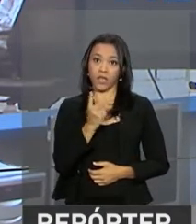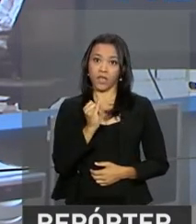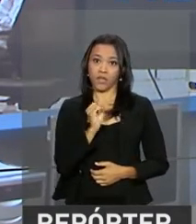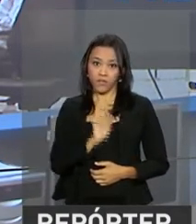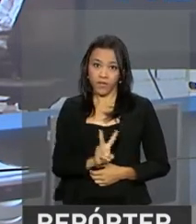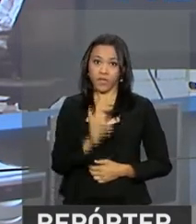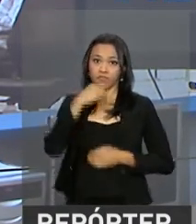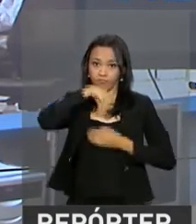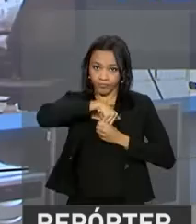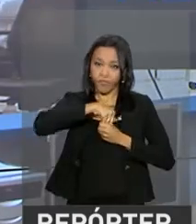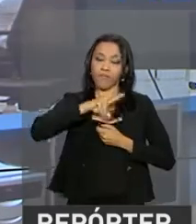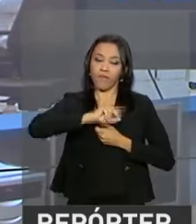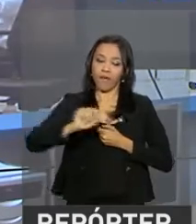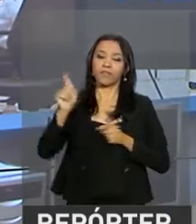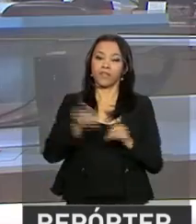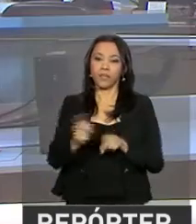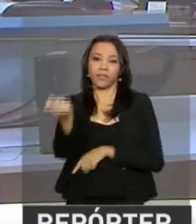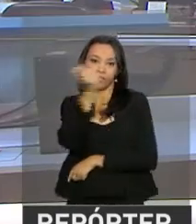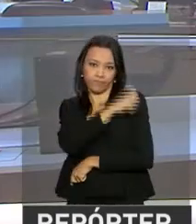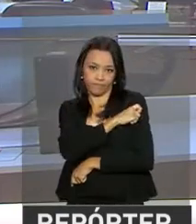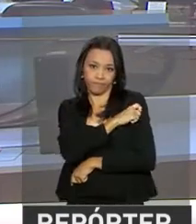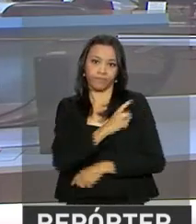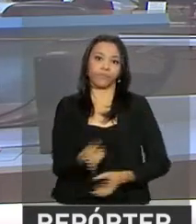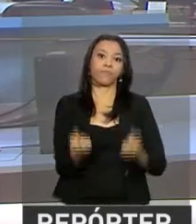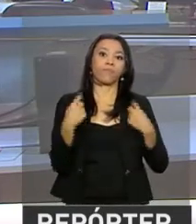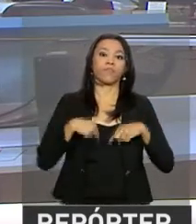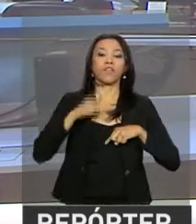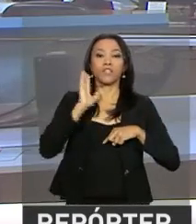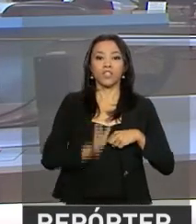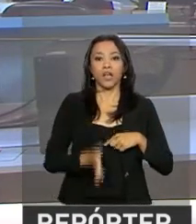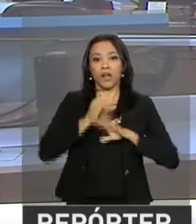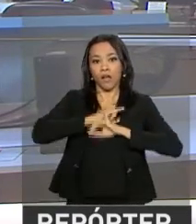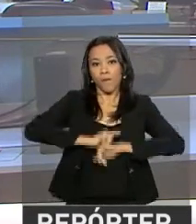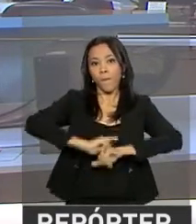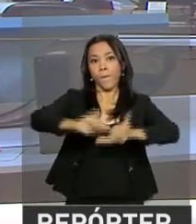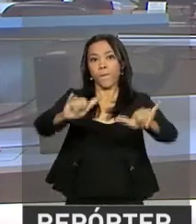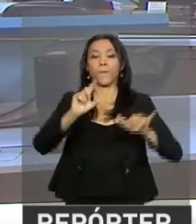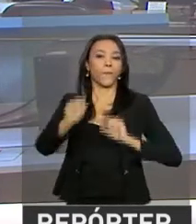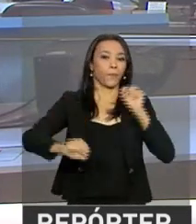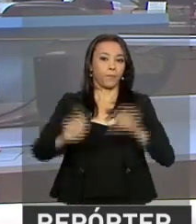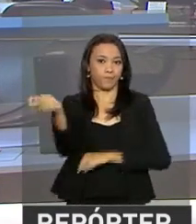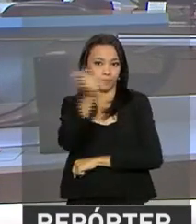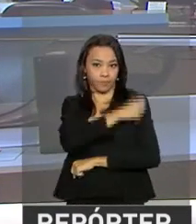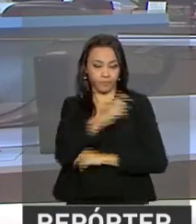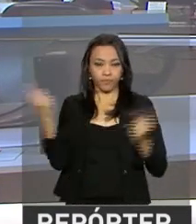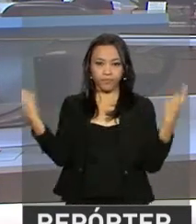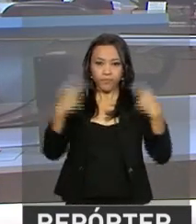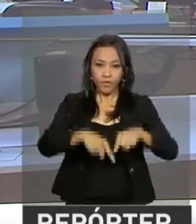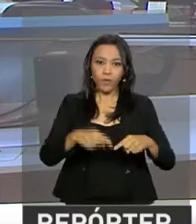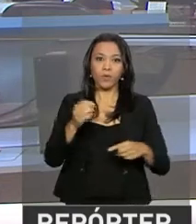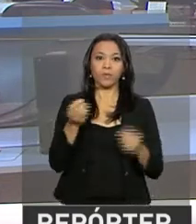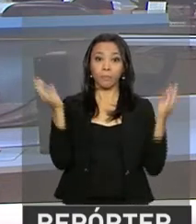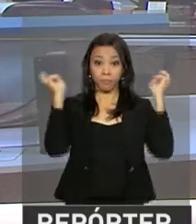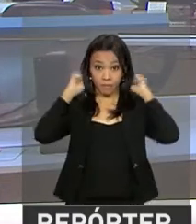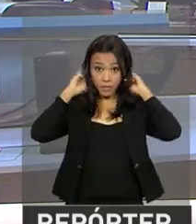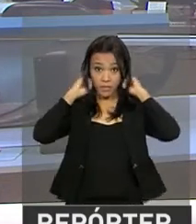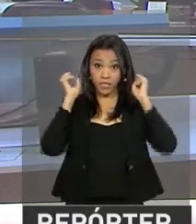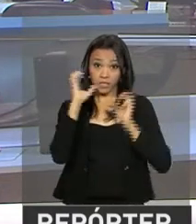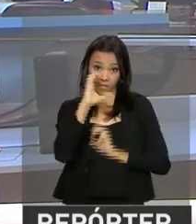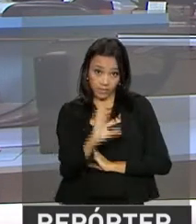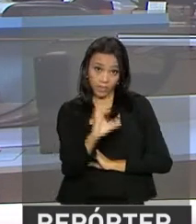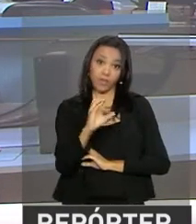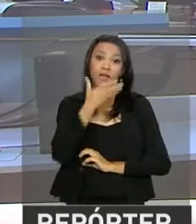vão receber as doses. E foi anunciada ainda a vacinação contra a meningite C